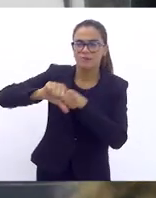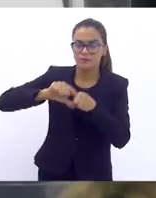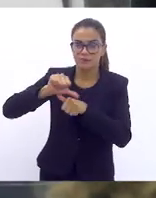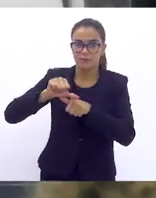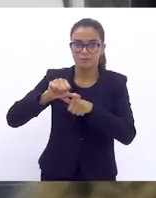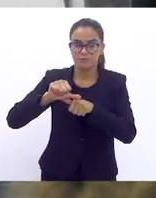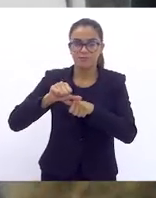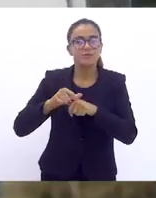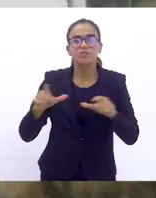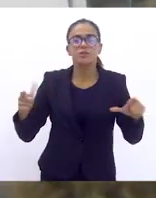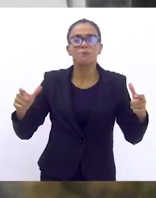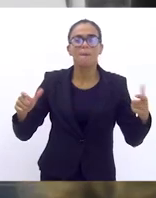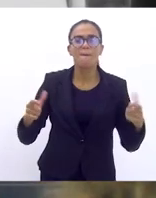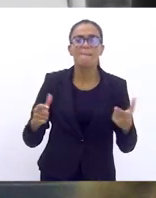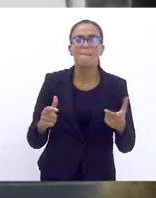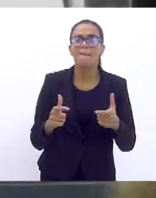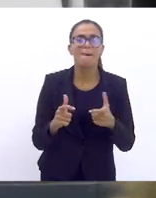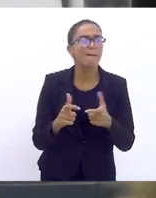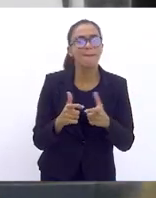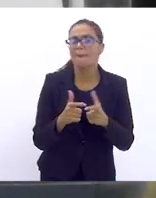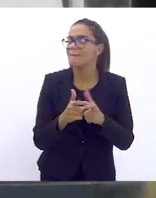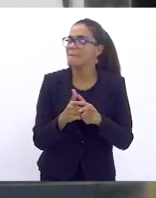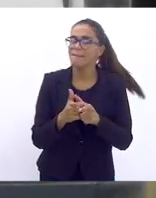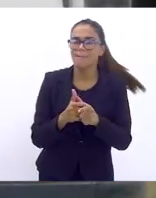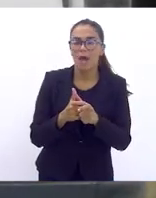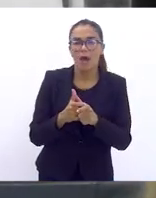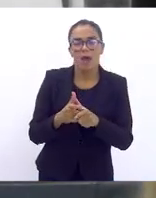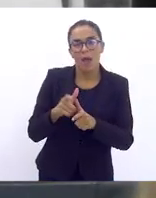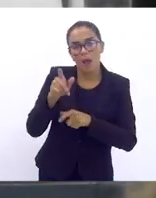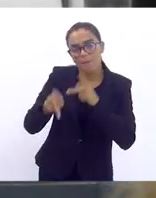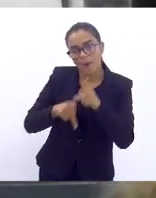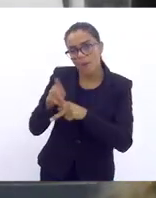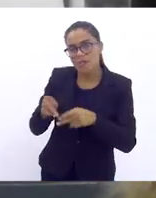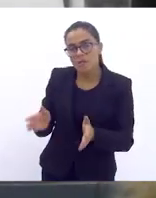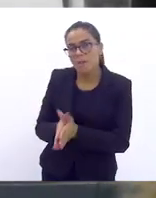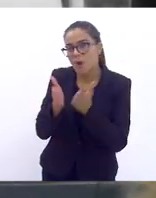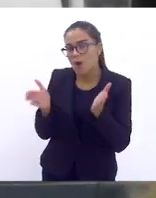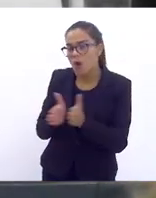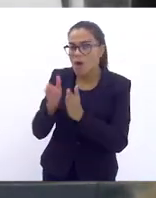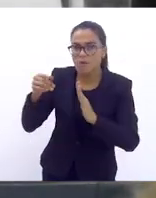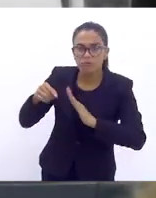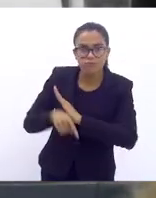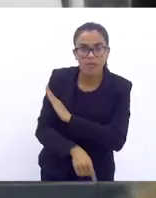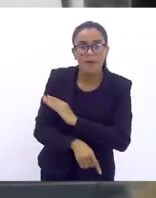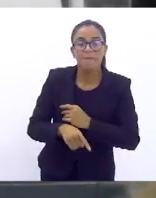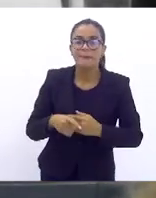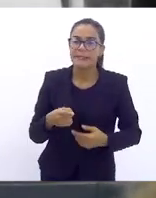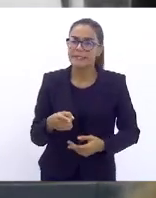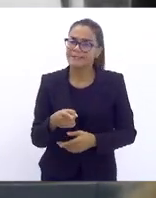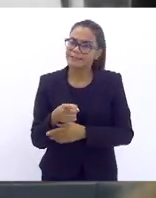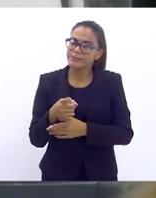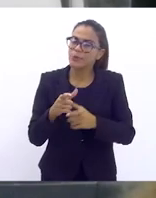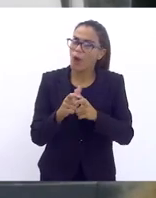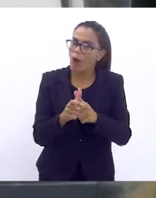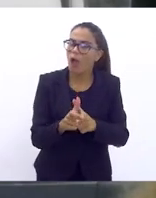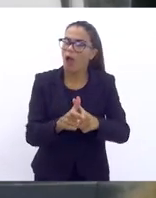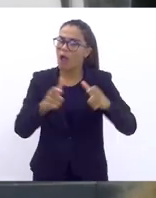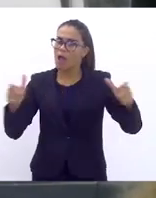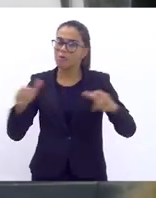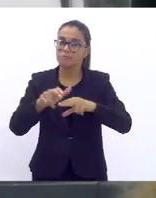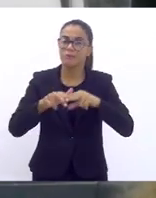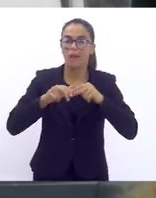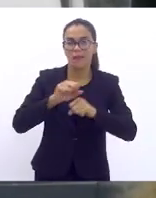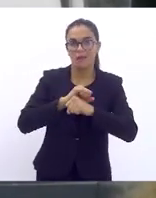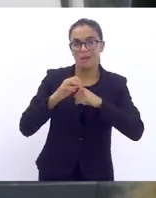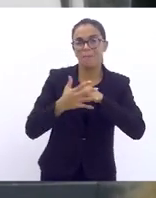de reduzir essa população Isso acabou sendo muito acentuado com a pandemia